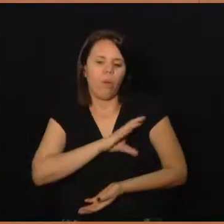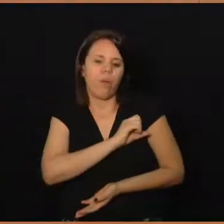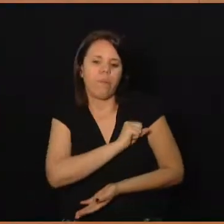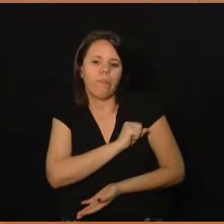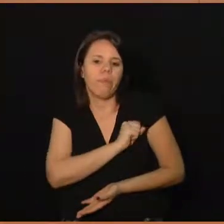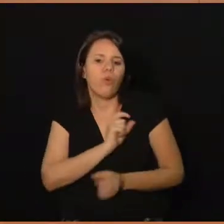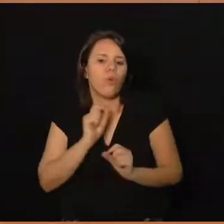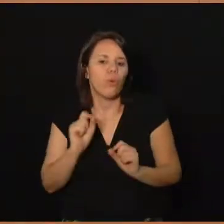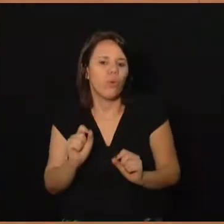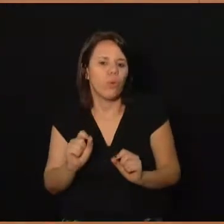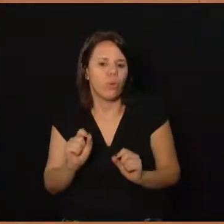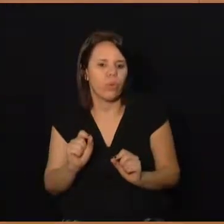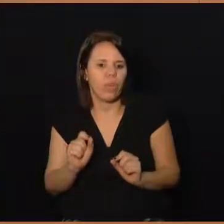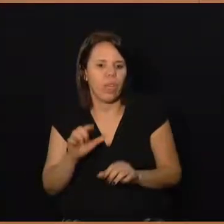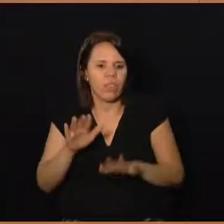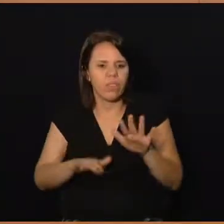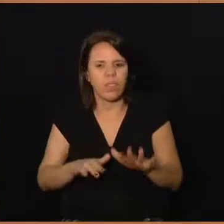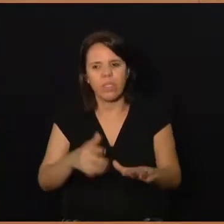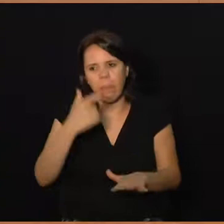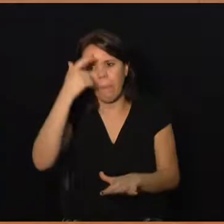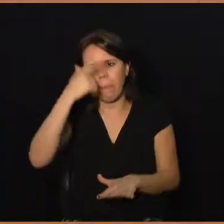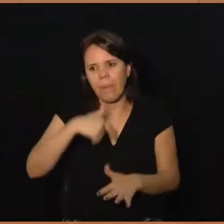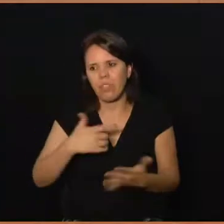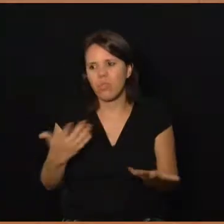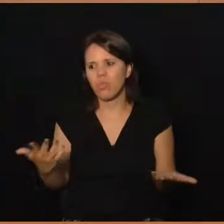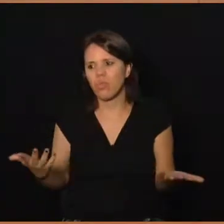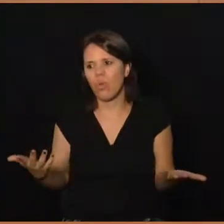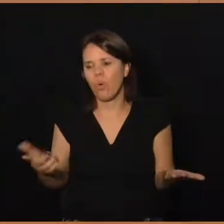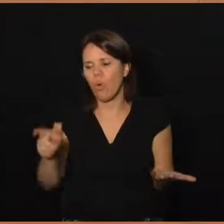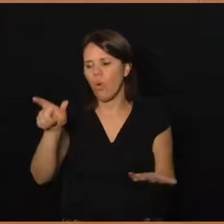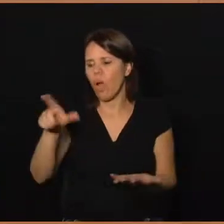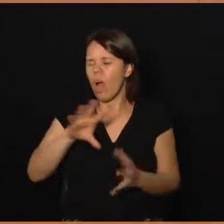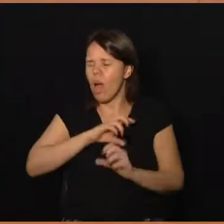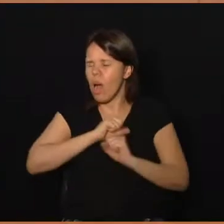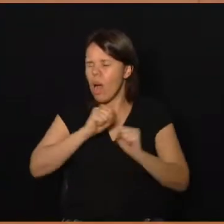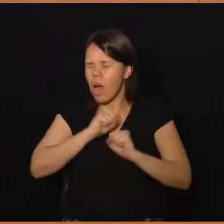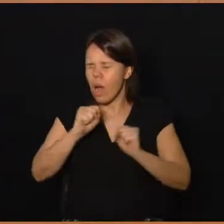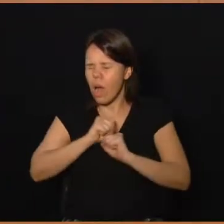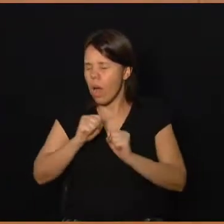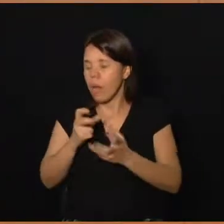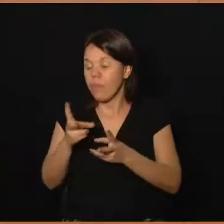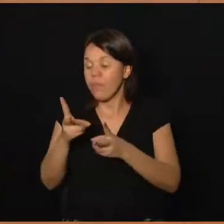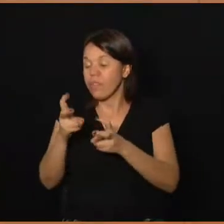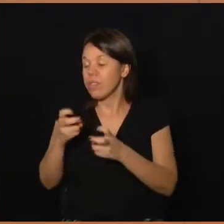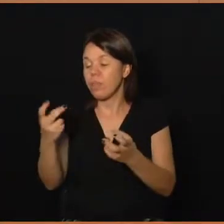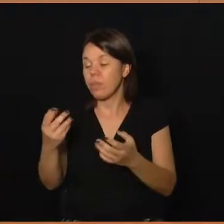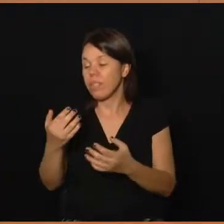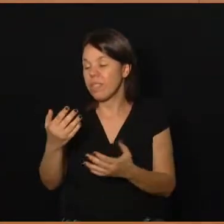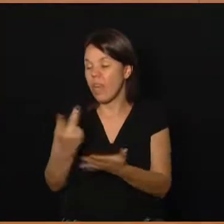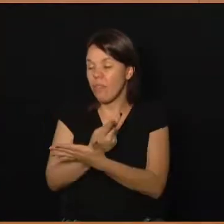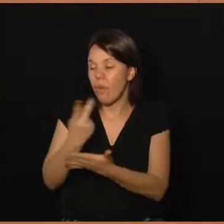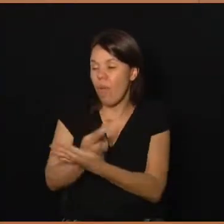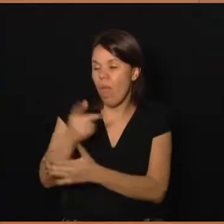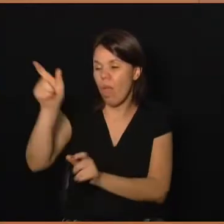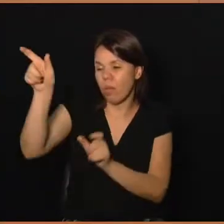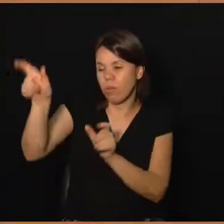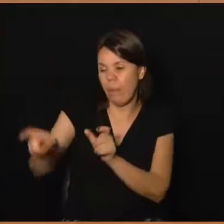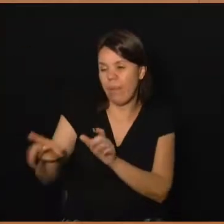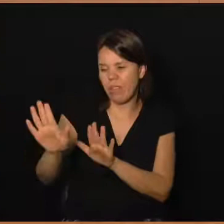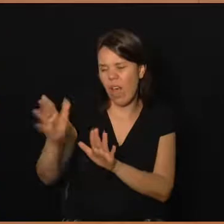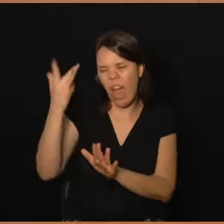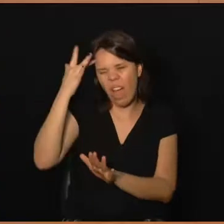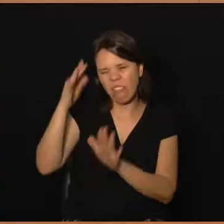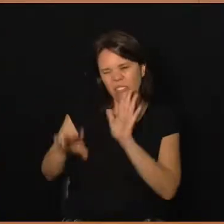amor é você fica cego. Você ama tanto a pessoa, você gosta tanto da pessoa que às vezes você tem uma conduta que você acha que está ajudando e